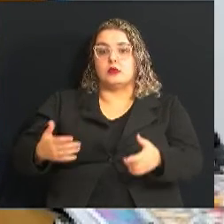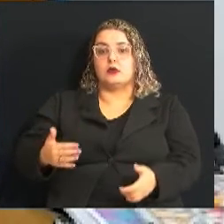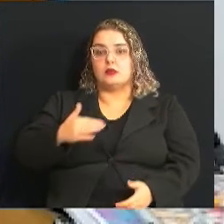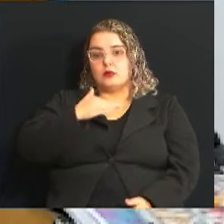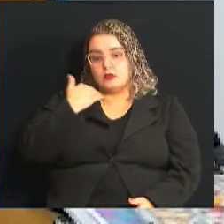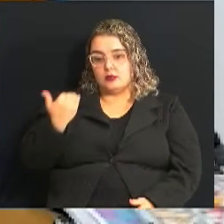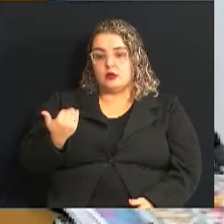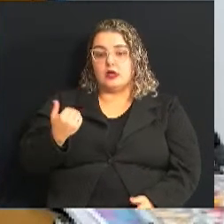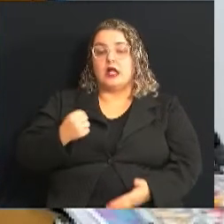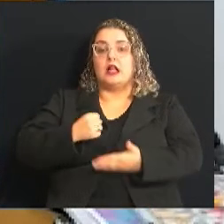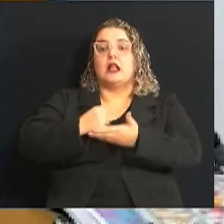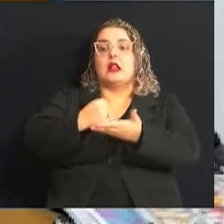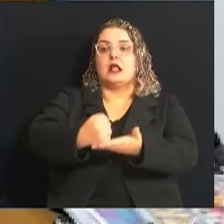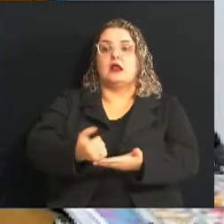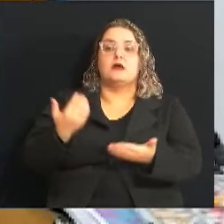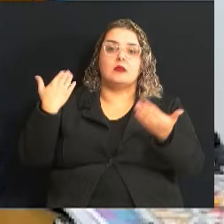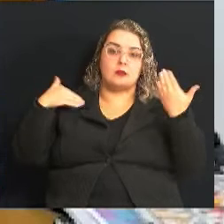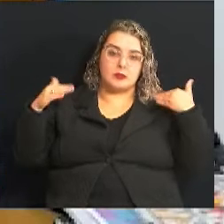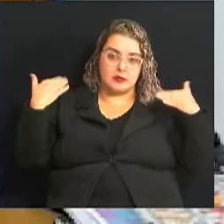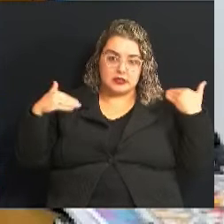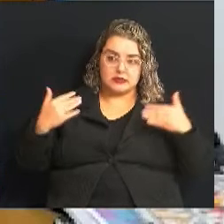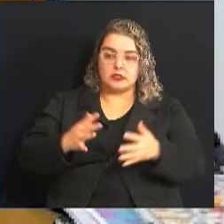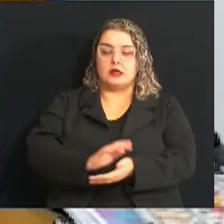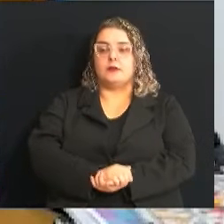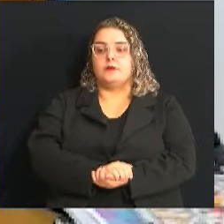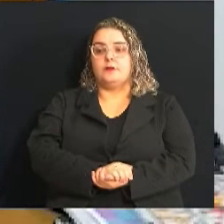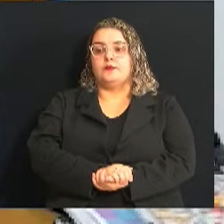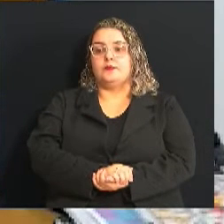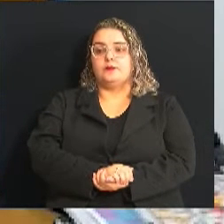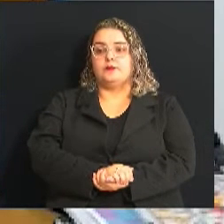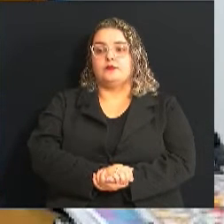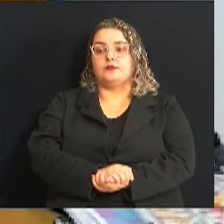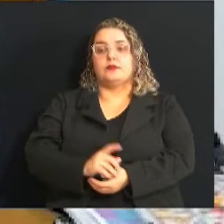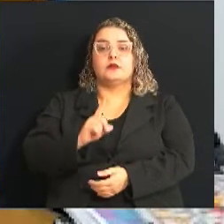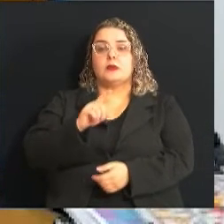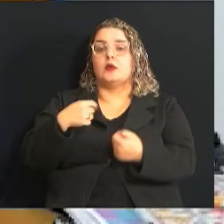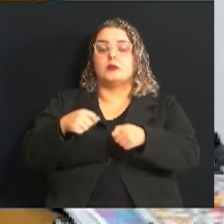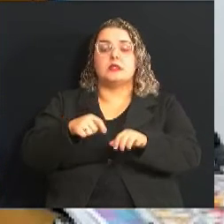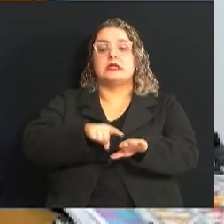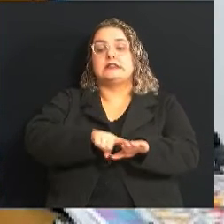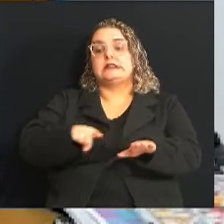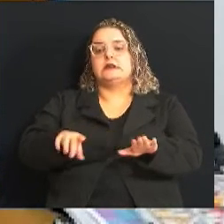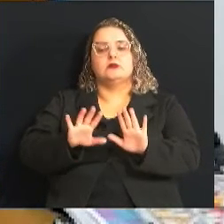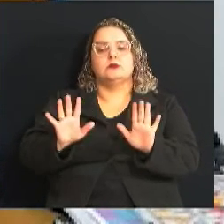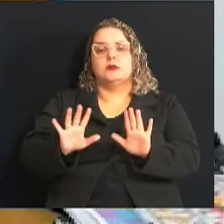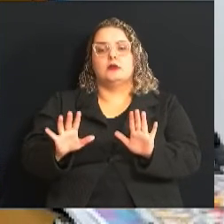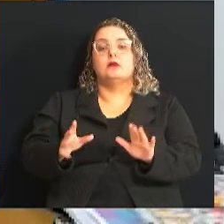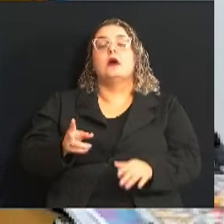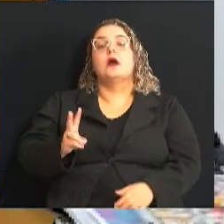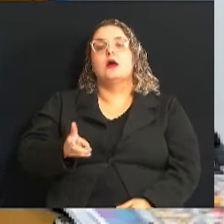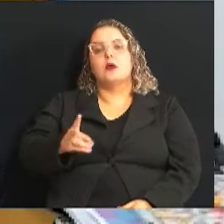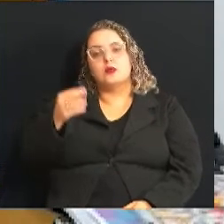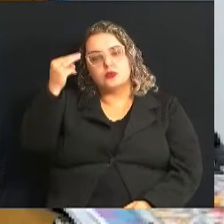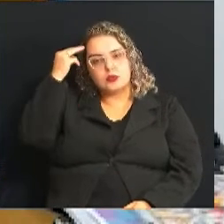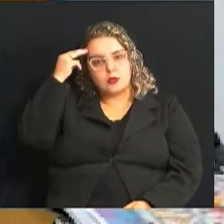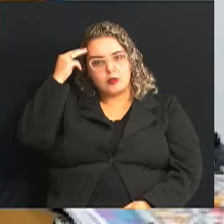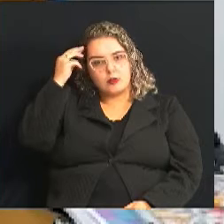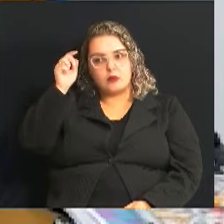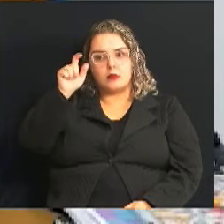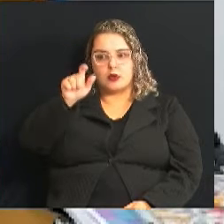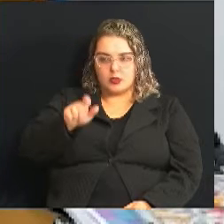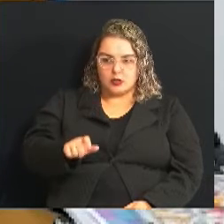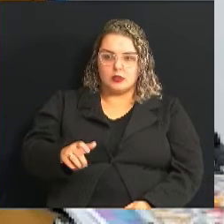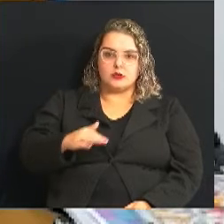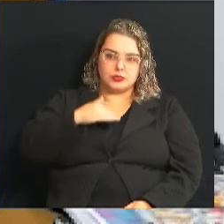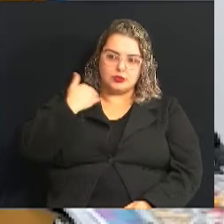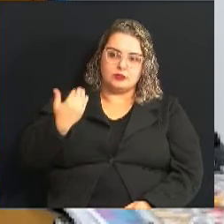essa criança para passear. Então, não precisa excluir, e sim manter a memória daquela pessoa, né, que é uma